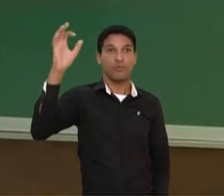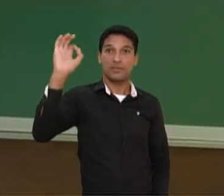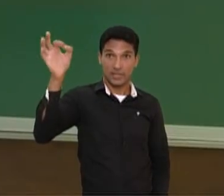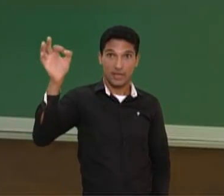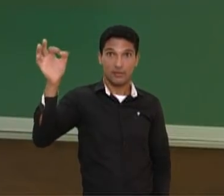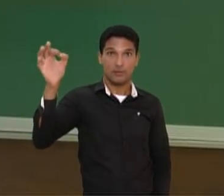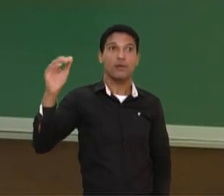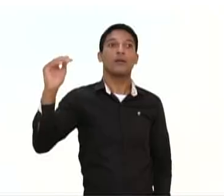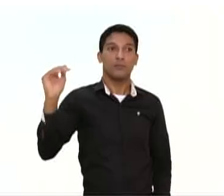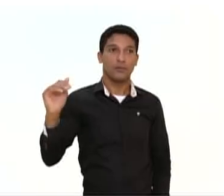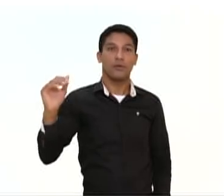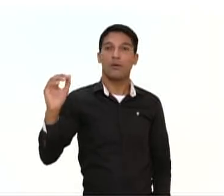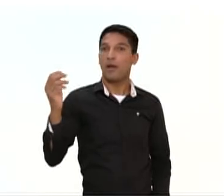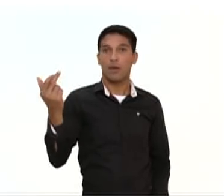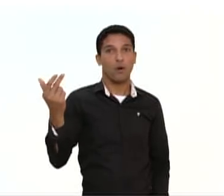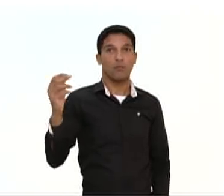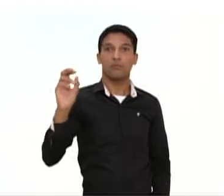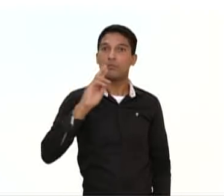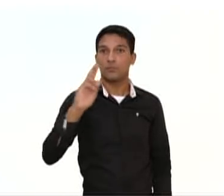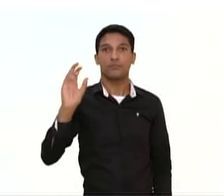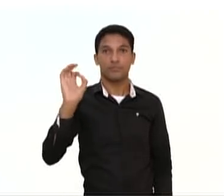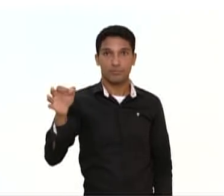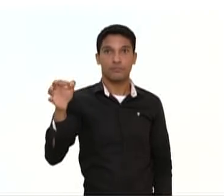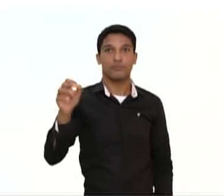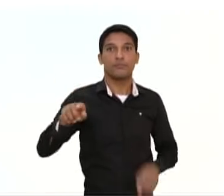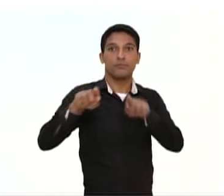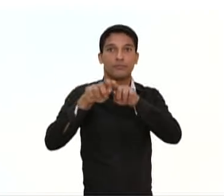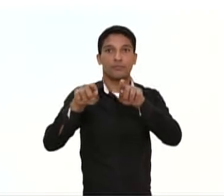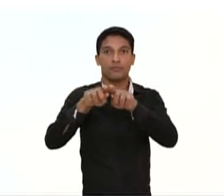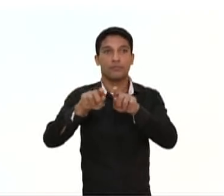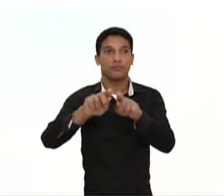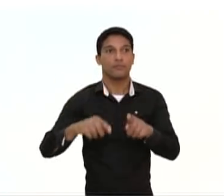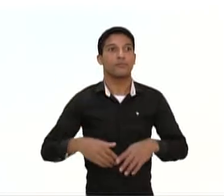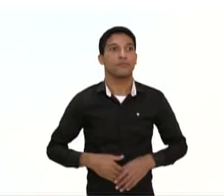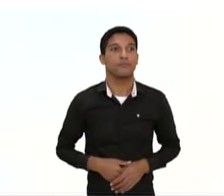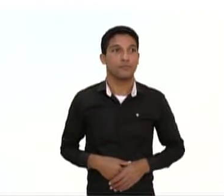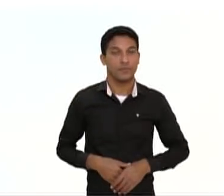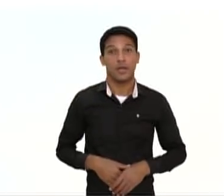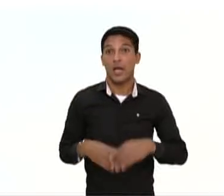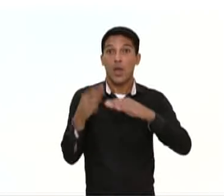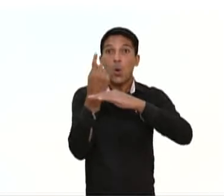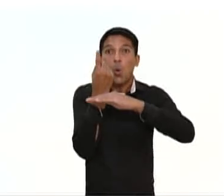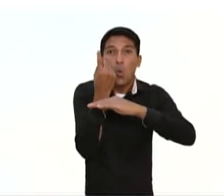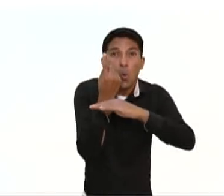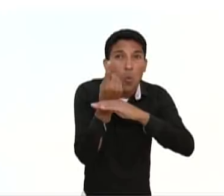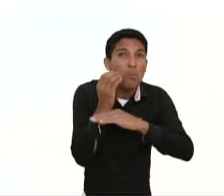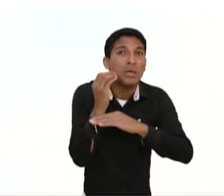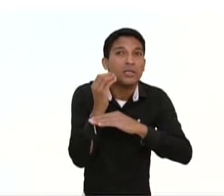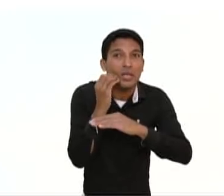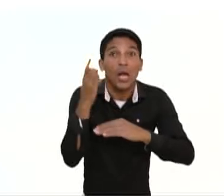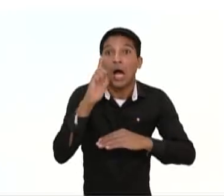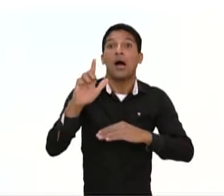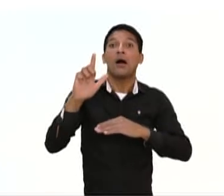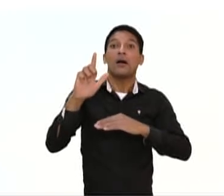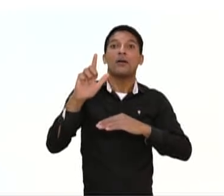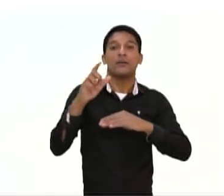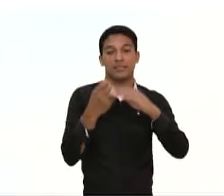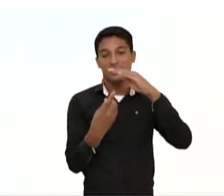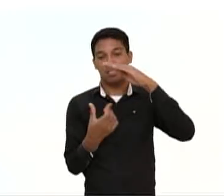aqui também. As respostas são a mesma coisa, tá? Então, são uma chance em 16 ou